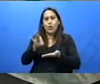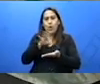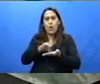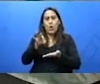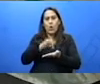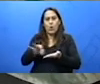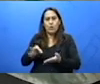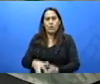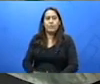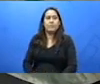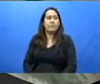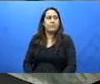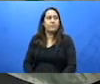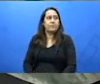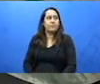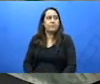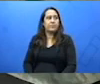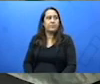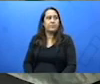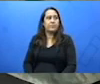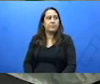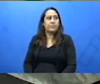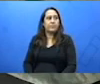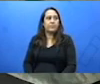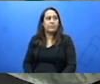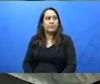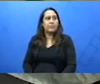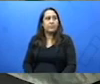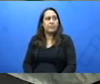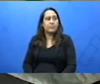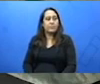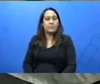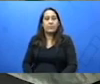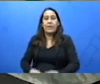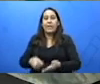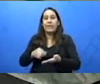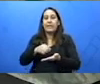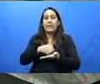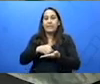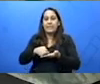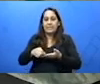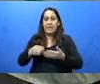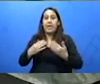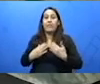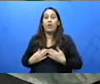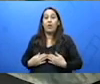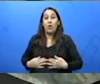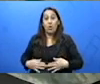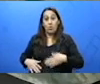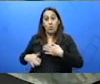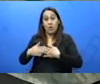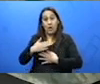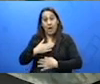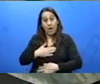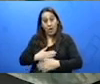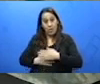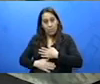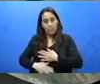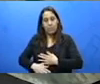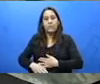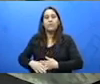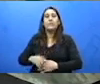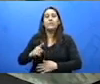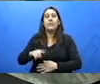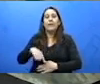dá um pause aí, escreve com calma, tá? Pra gente prosseguir. Pode